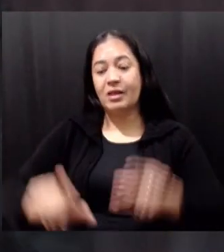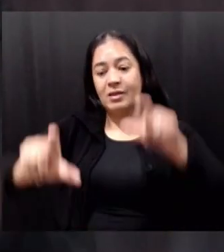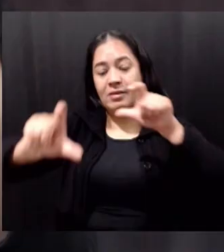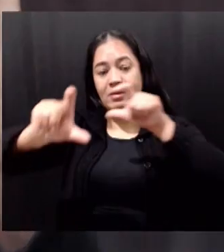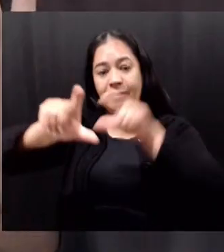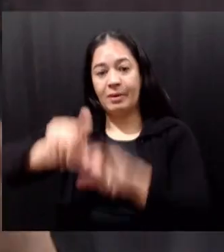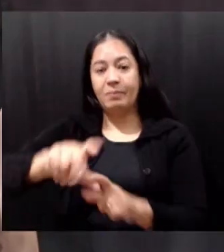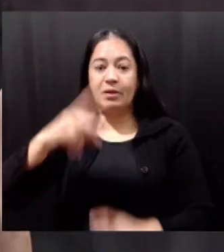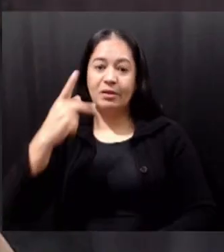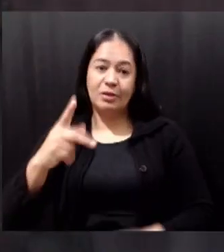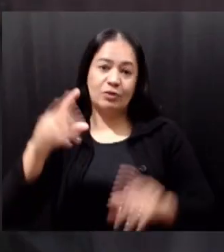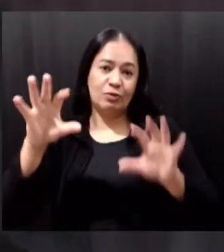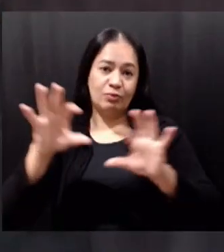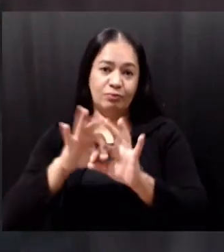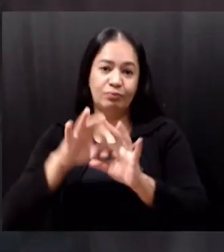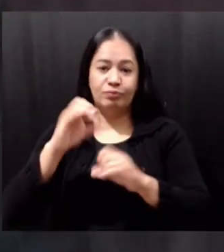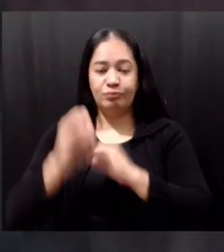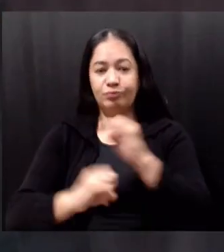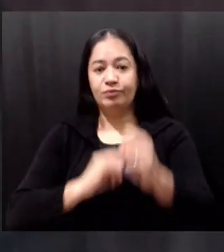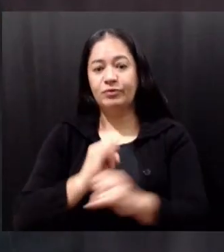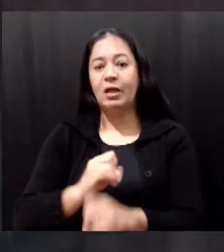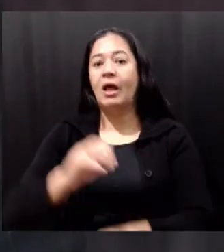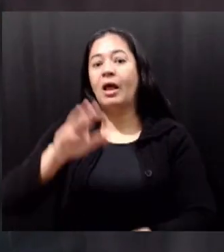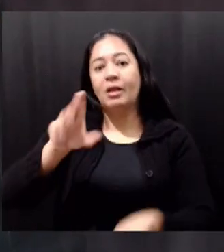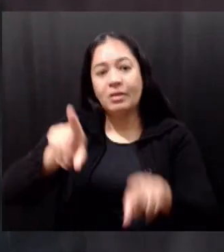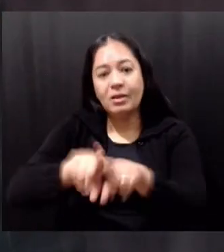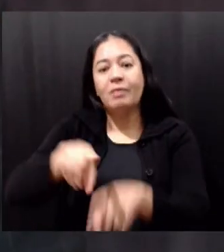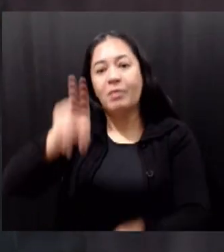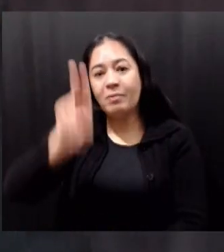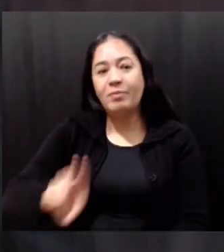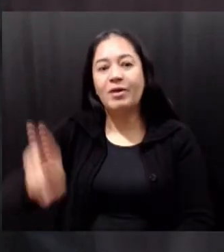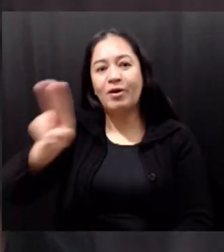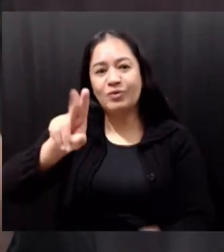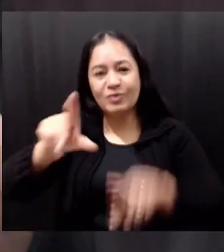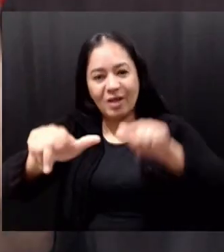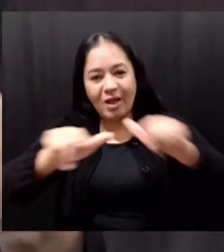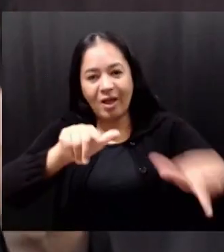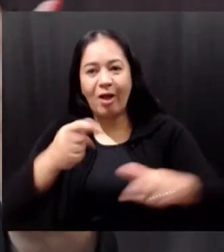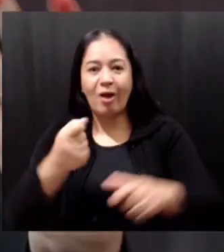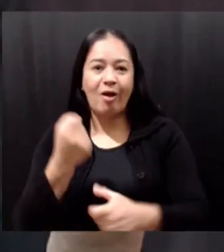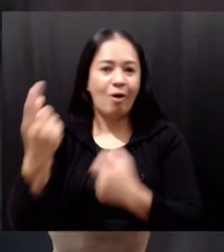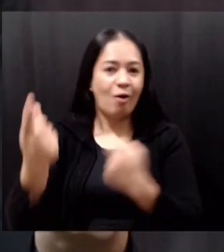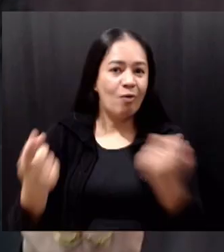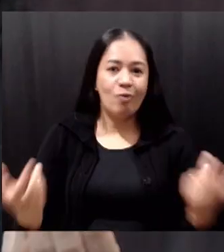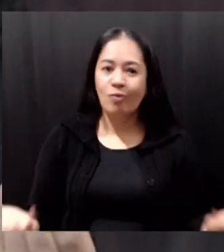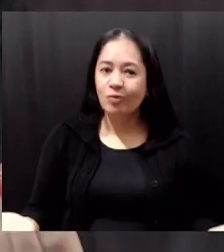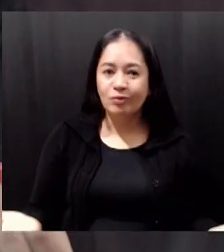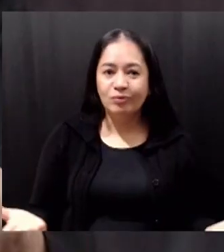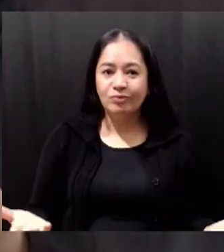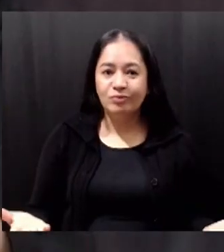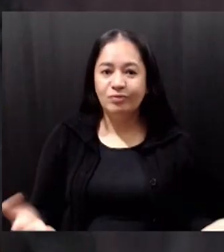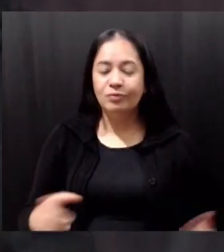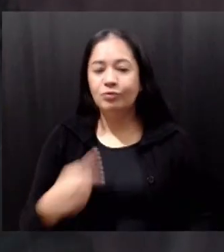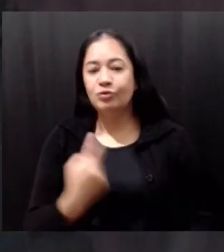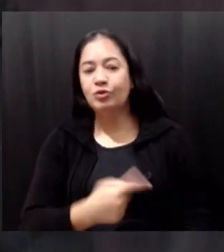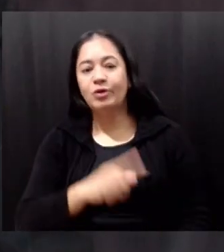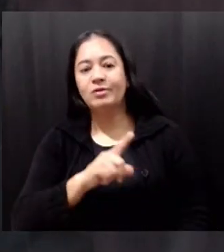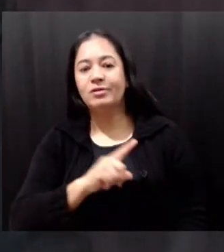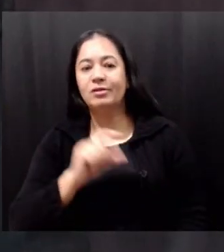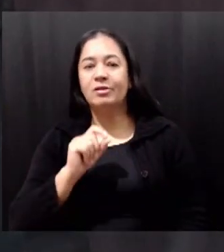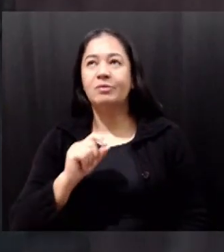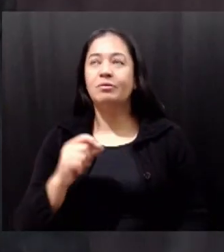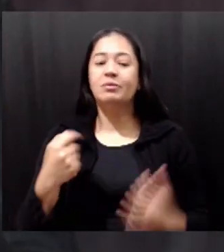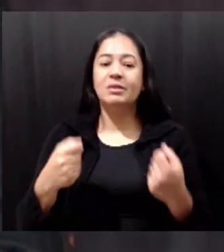para usar serviços depende da sua conexão. Então, nós temos que falar sobre